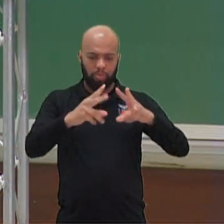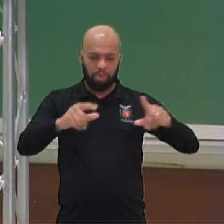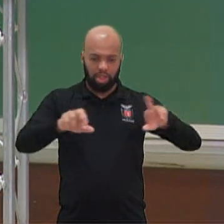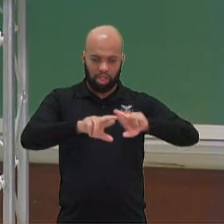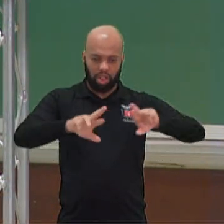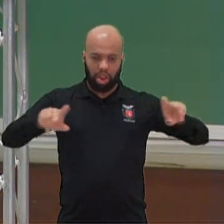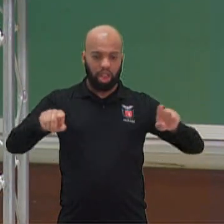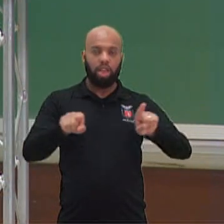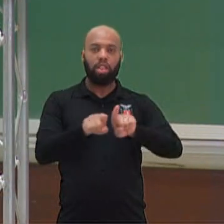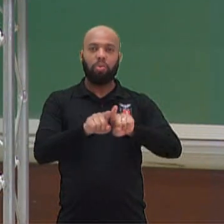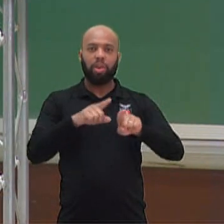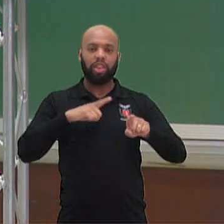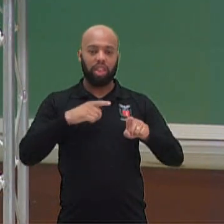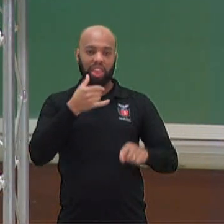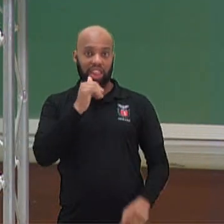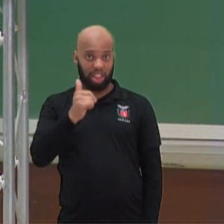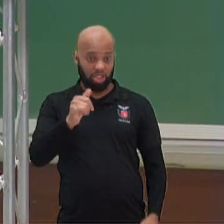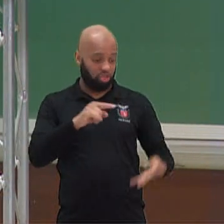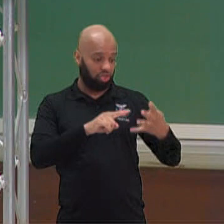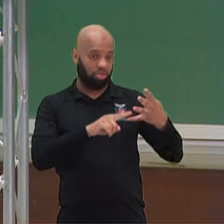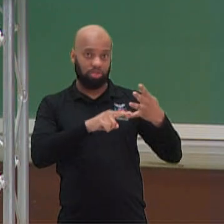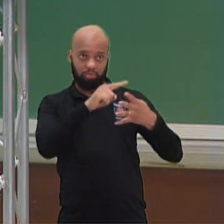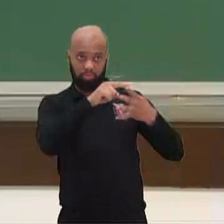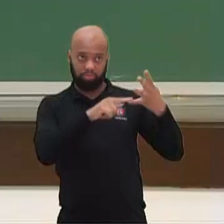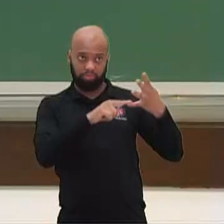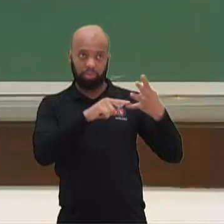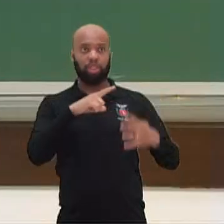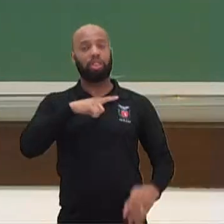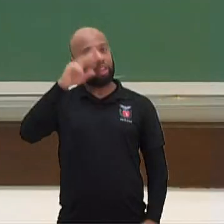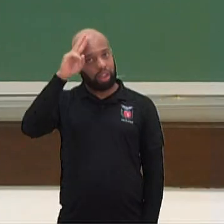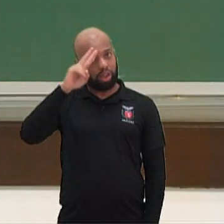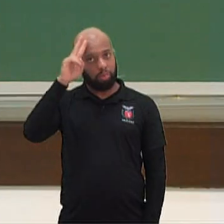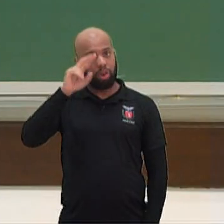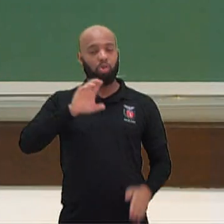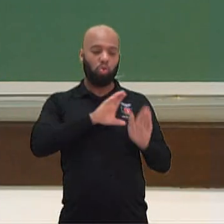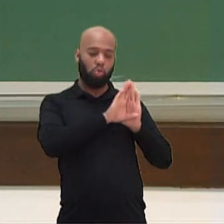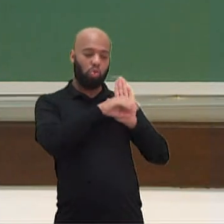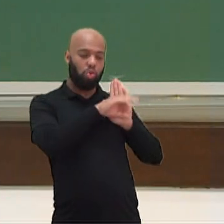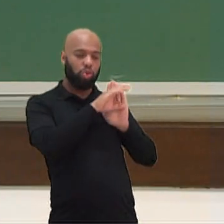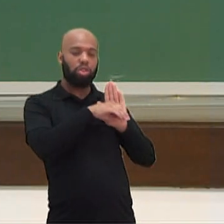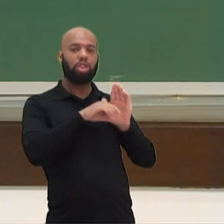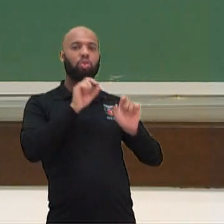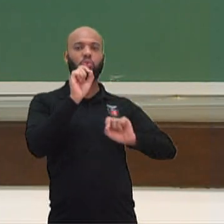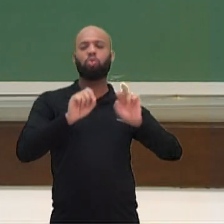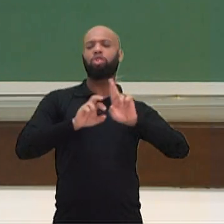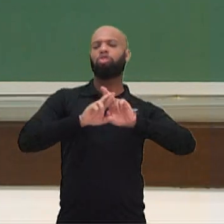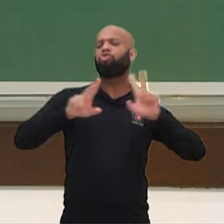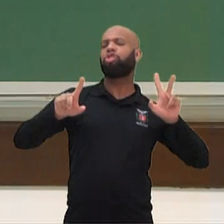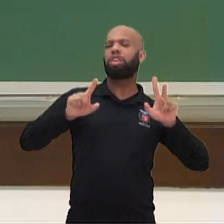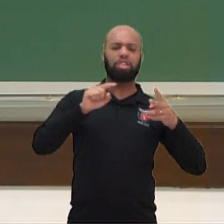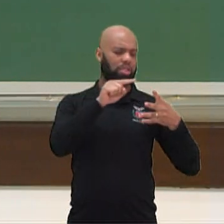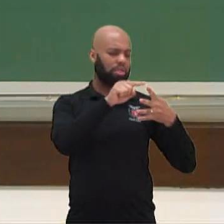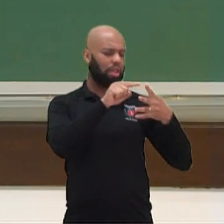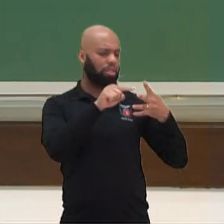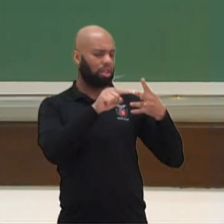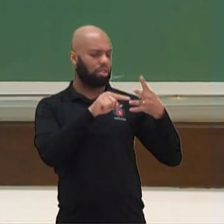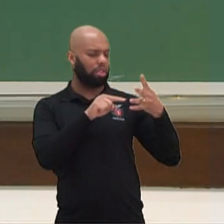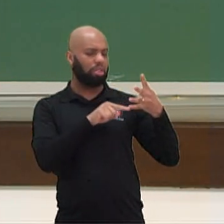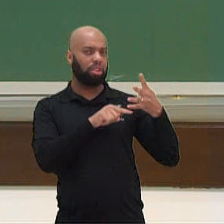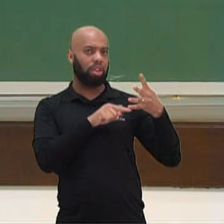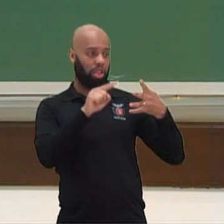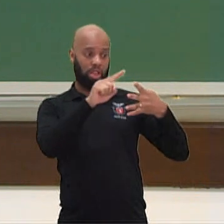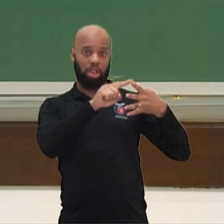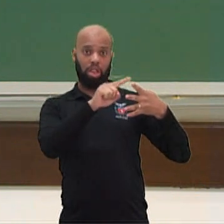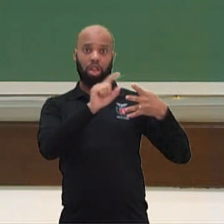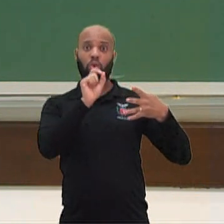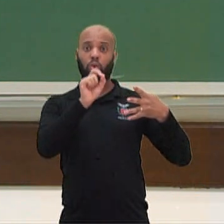e recursos energéticos, né? Aí você tem que lembrar o conceitinho ali que diferencia um do outro. Então, os